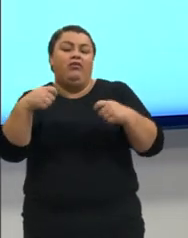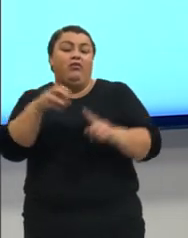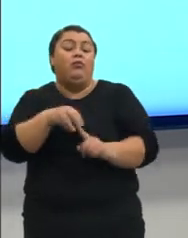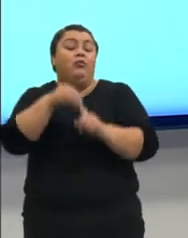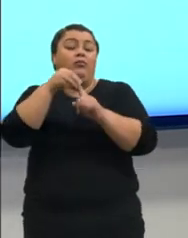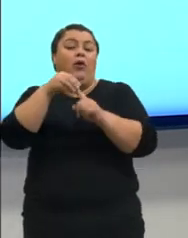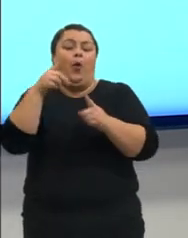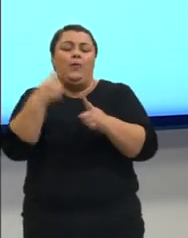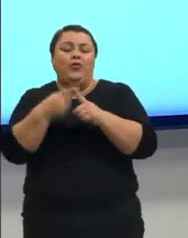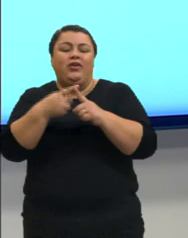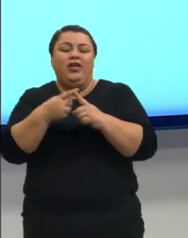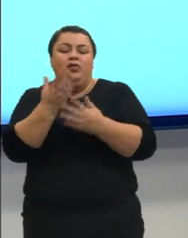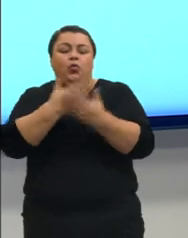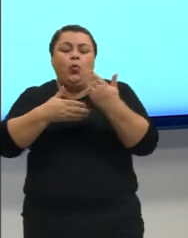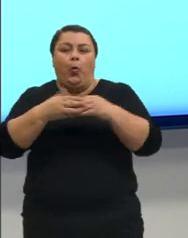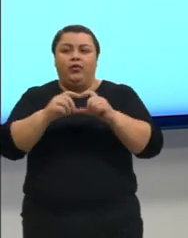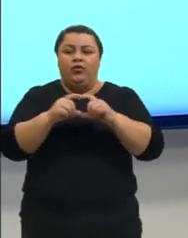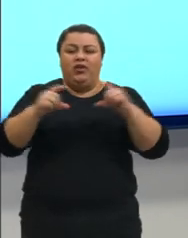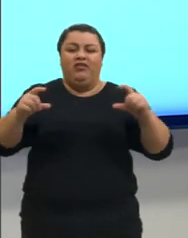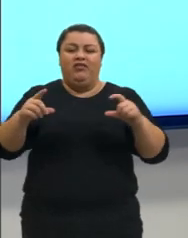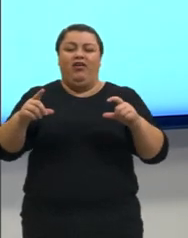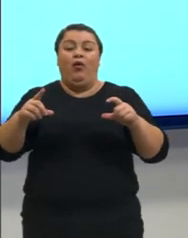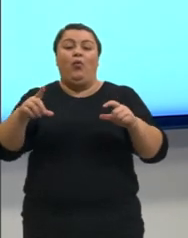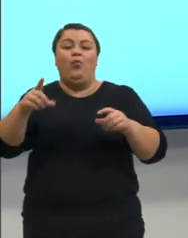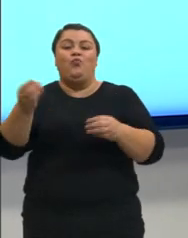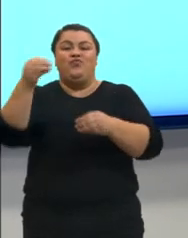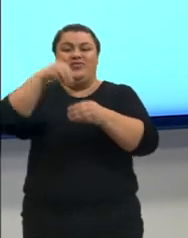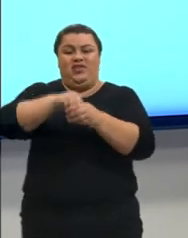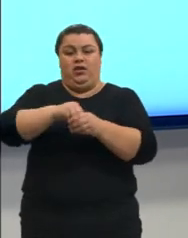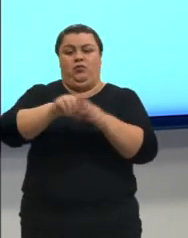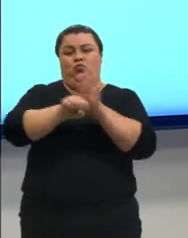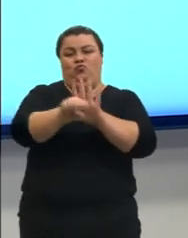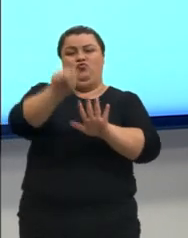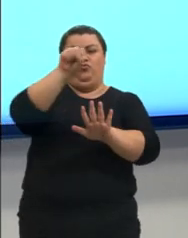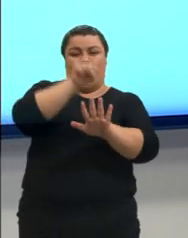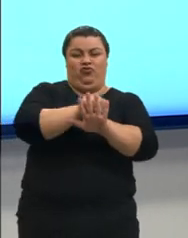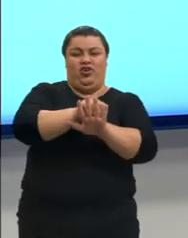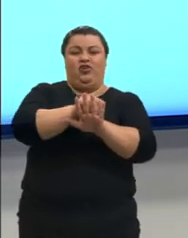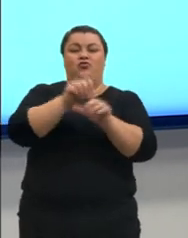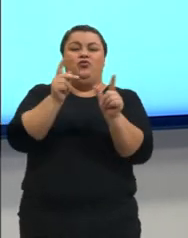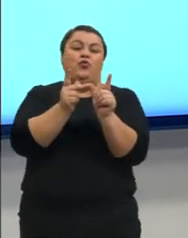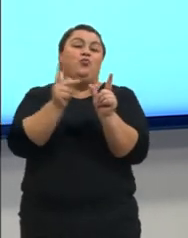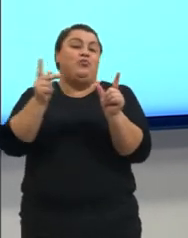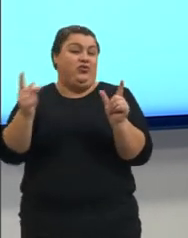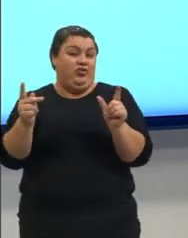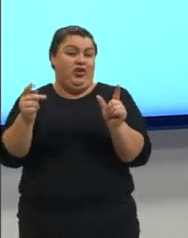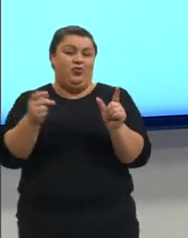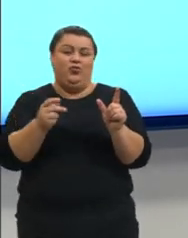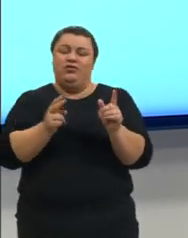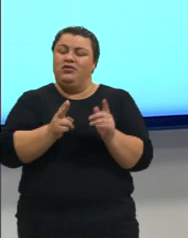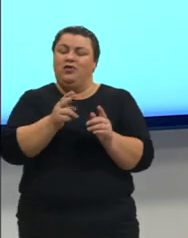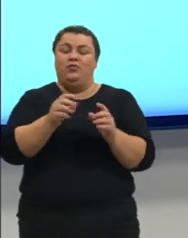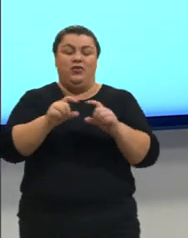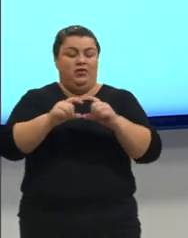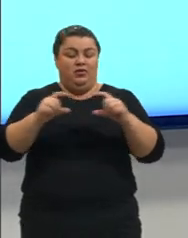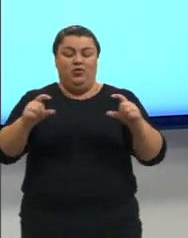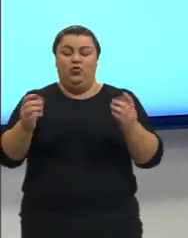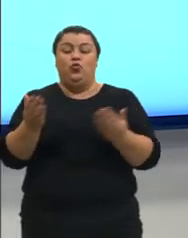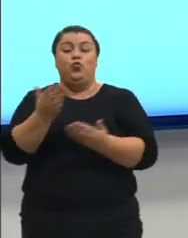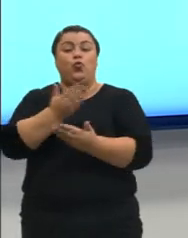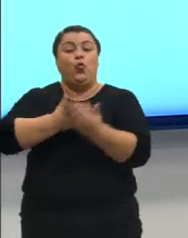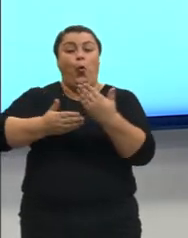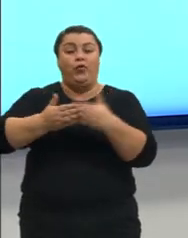oração tem um sujeito e tem um predicado Toda oração tem os dois então eu não